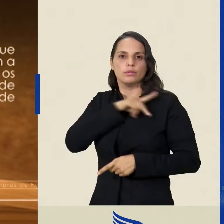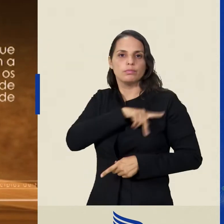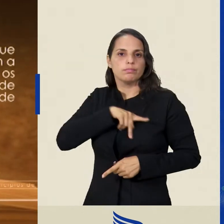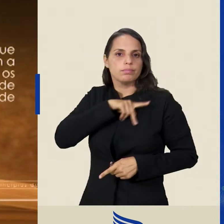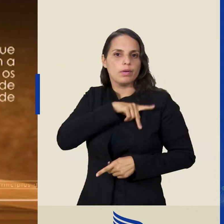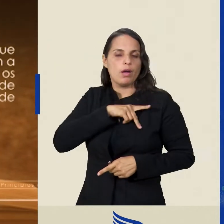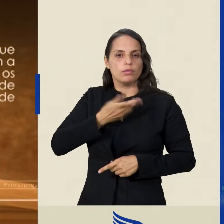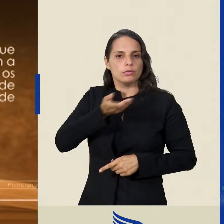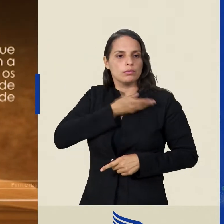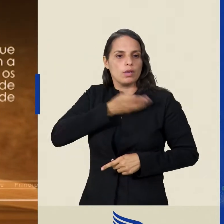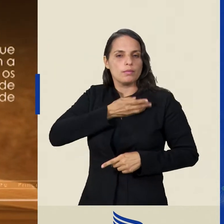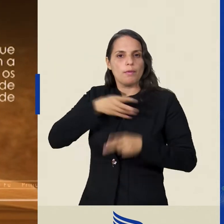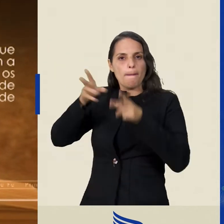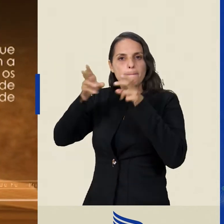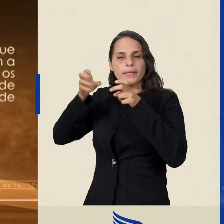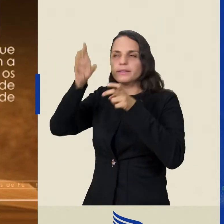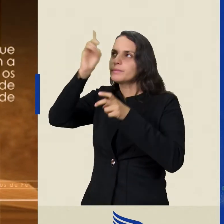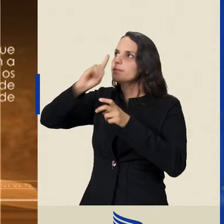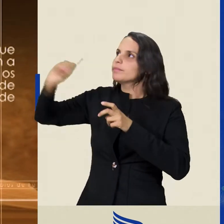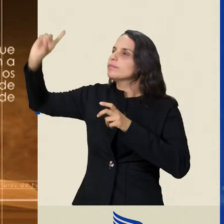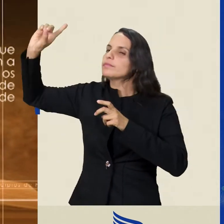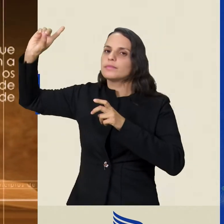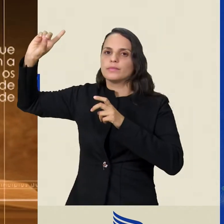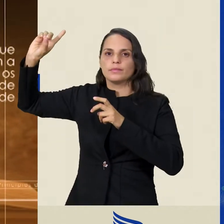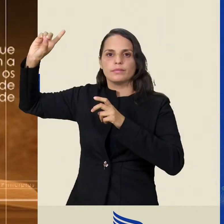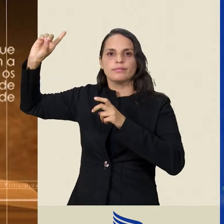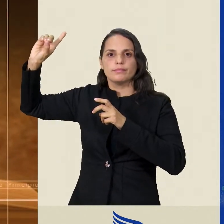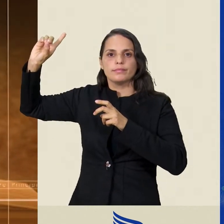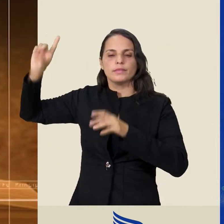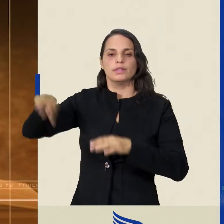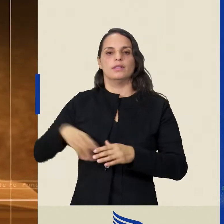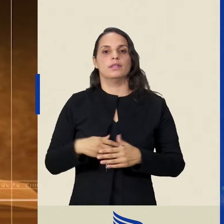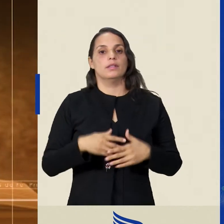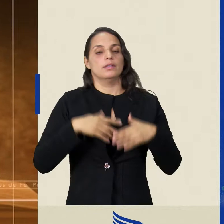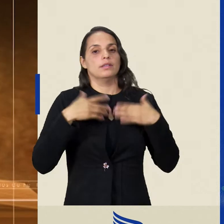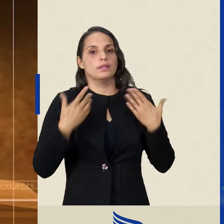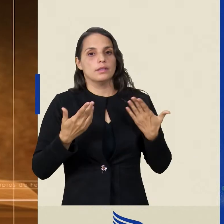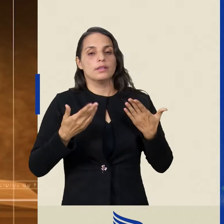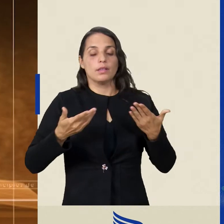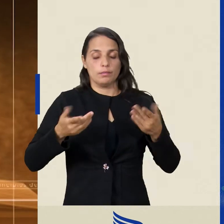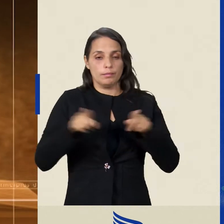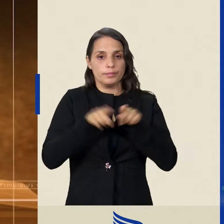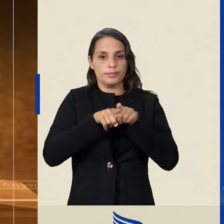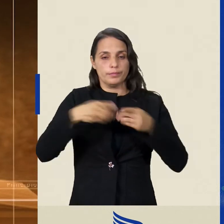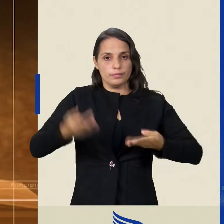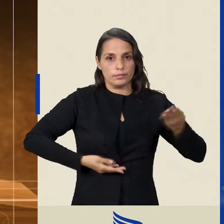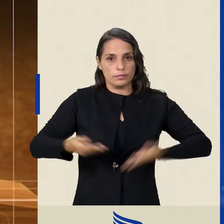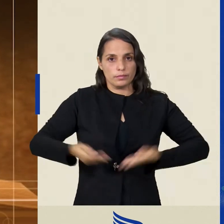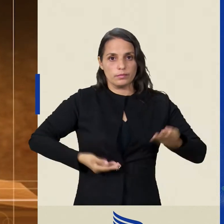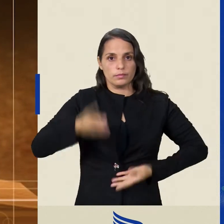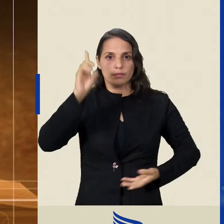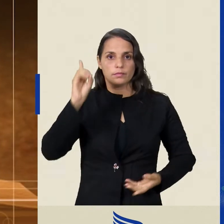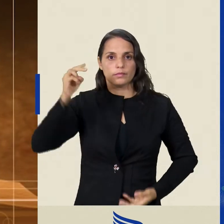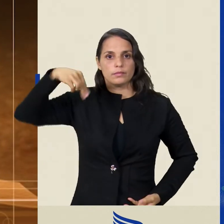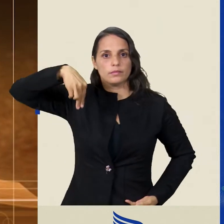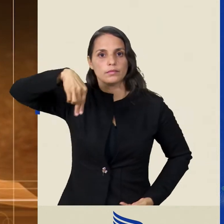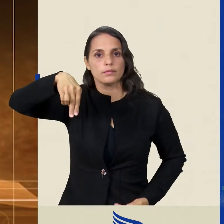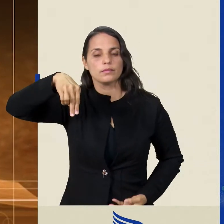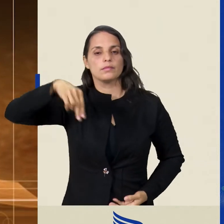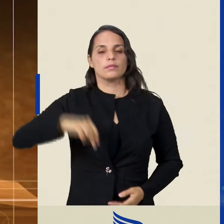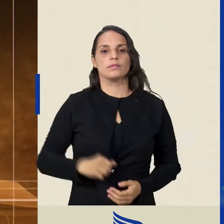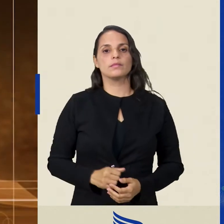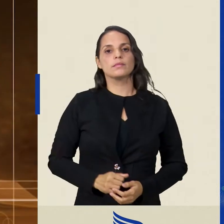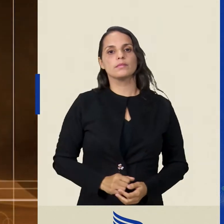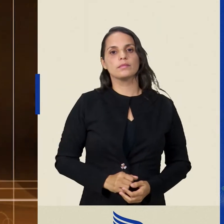está registrado em Atos 9:7. E os servos de Daniel, no livro de Daniel, capítulo 10,